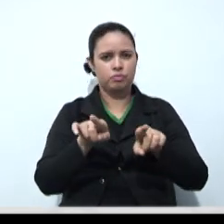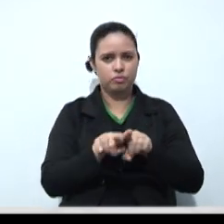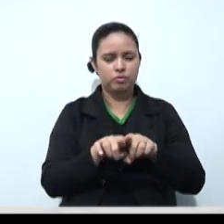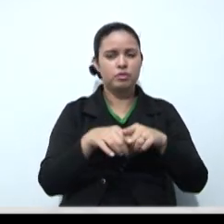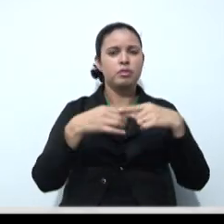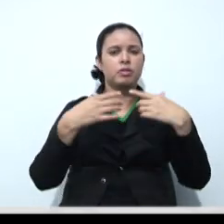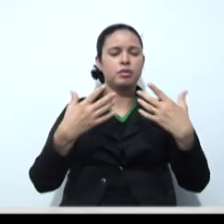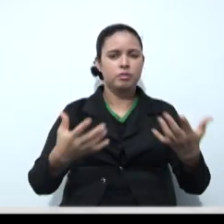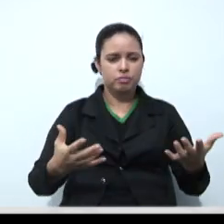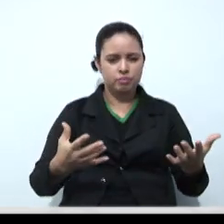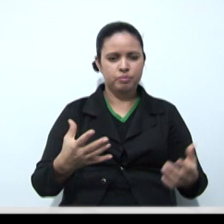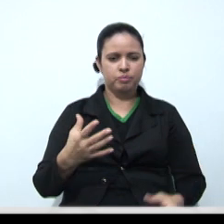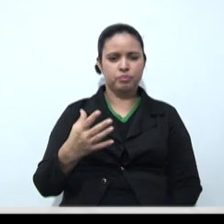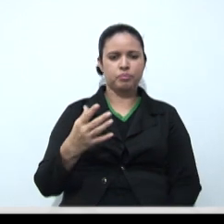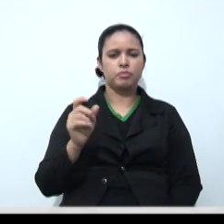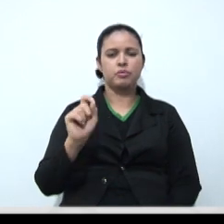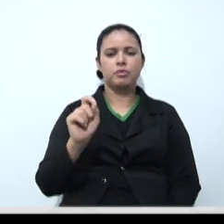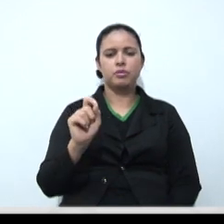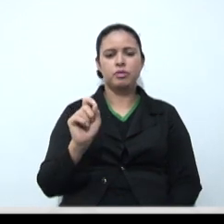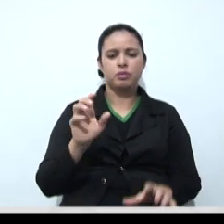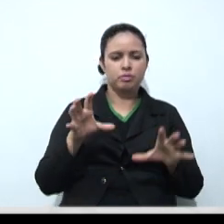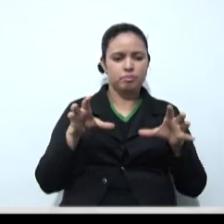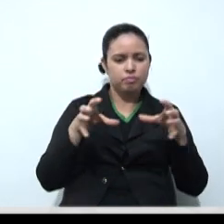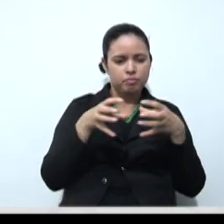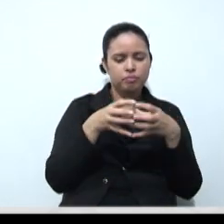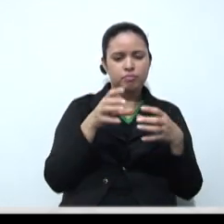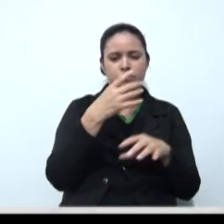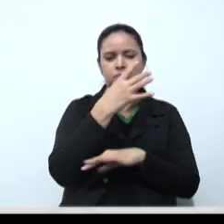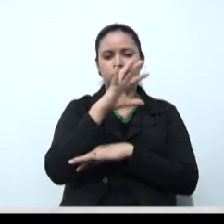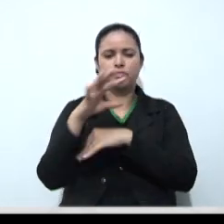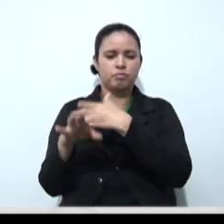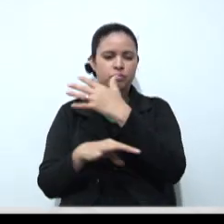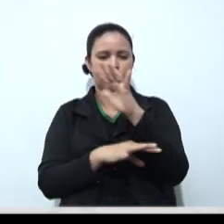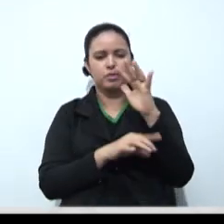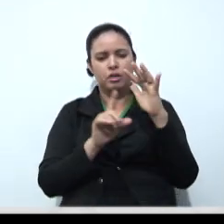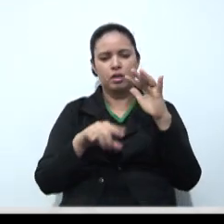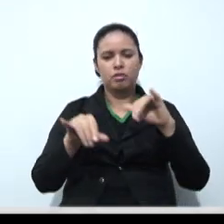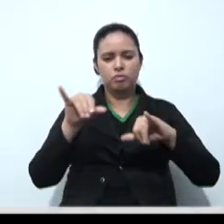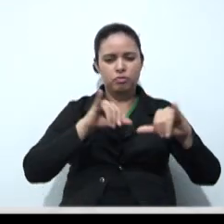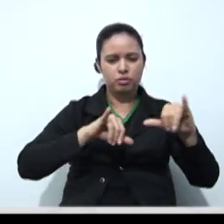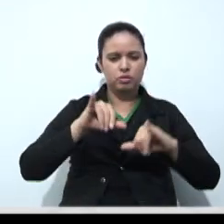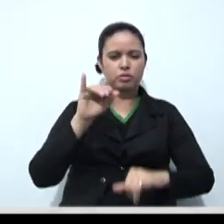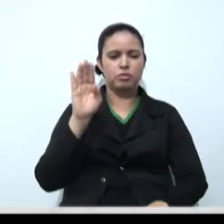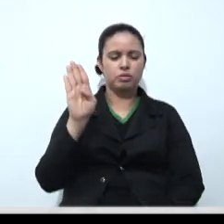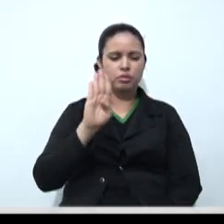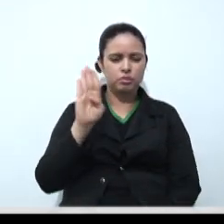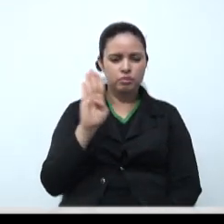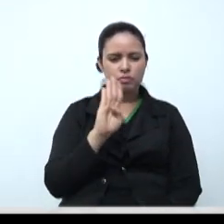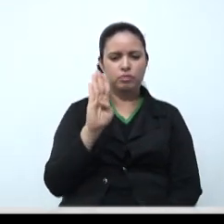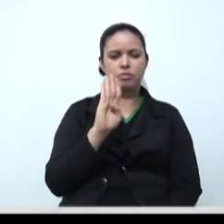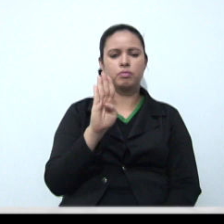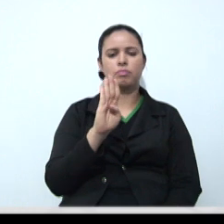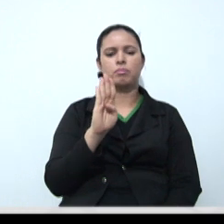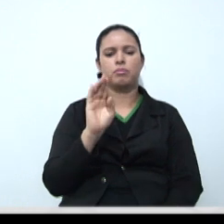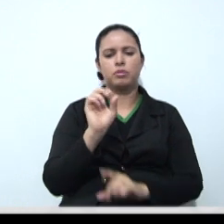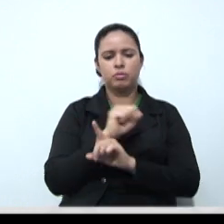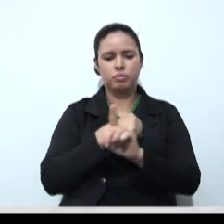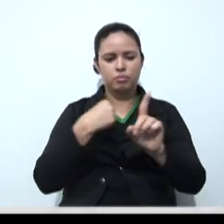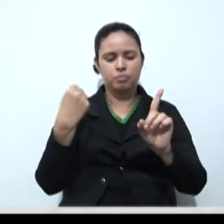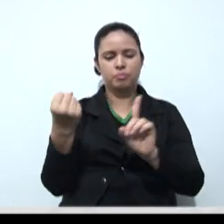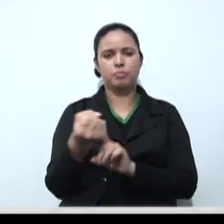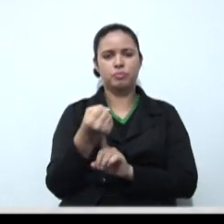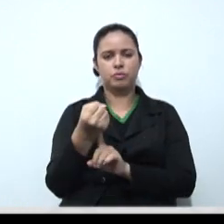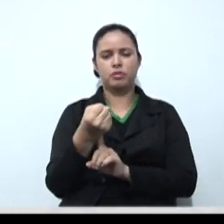é o conjunto de componentes físicos, químicos, biológicos e sociais, capazes de causar